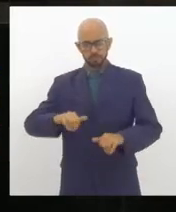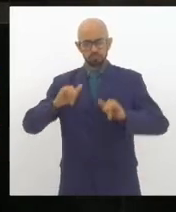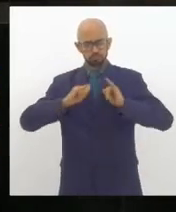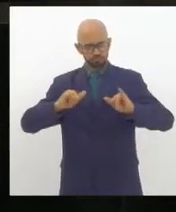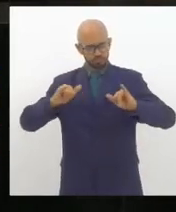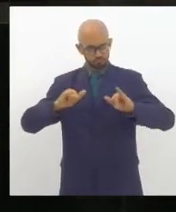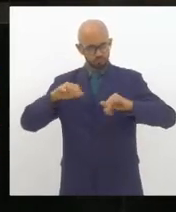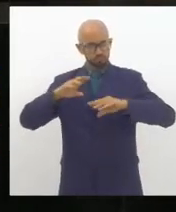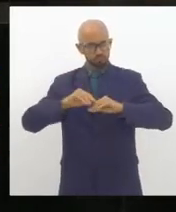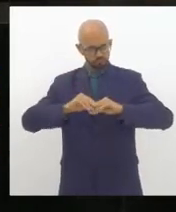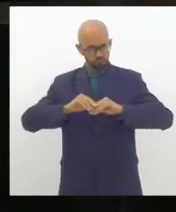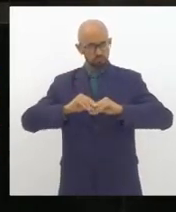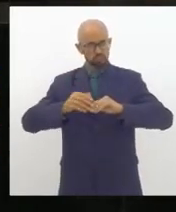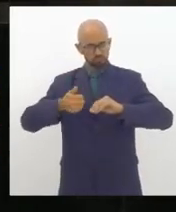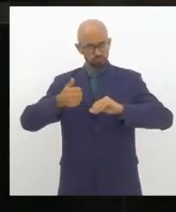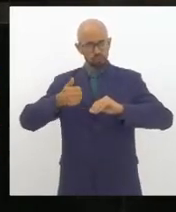notícia.